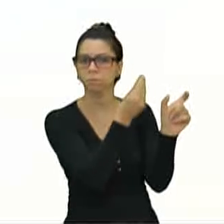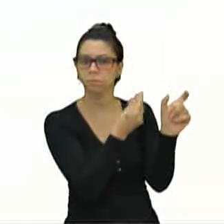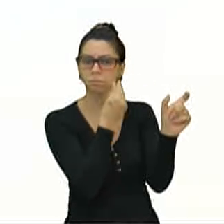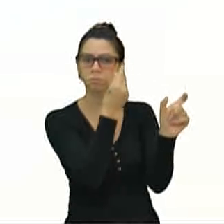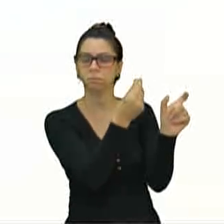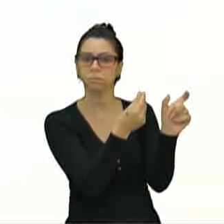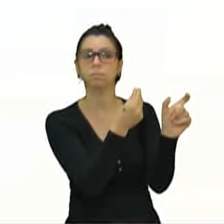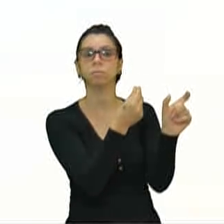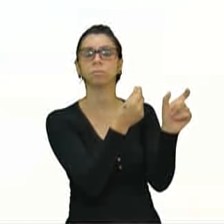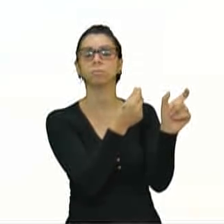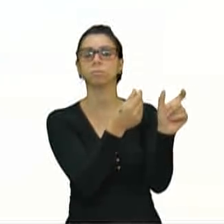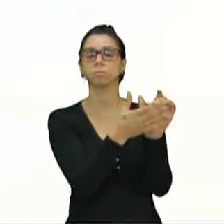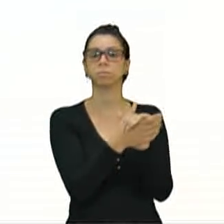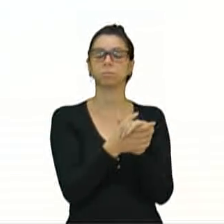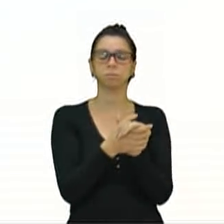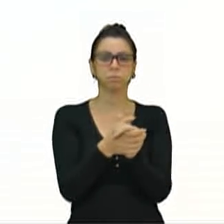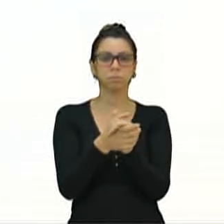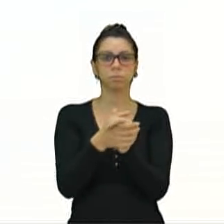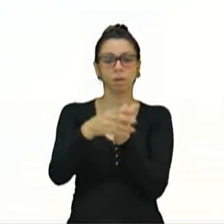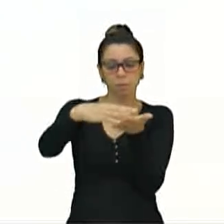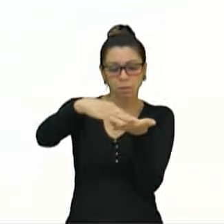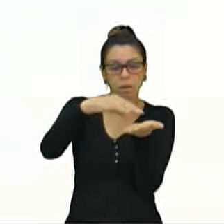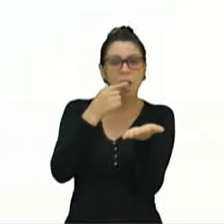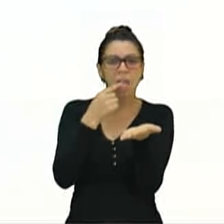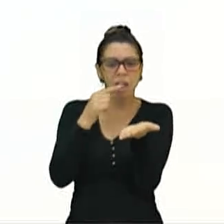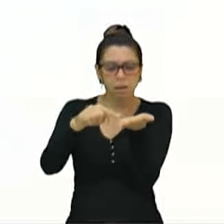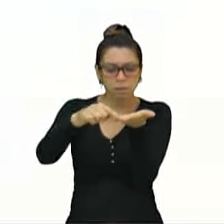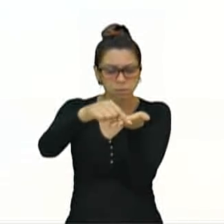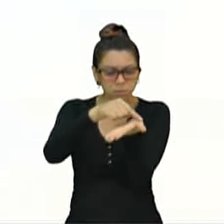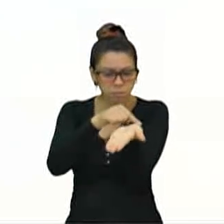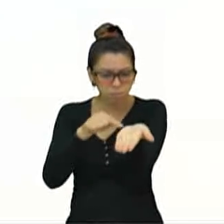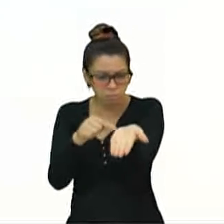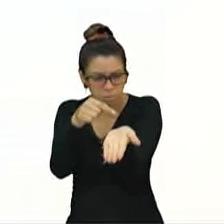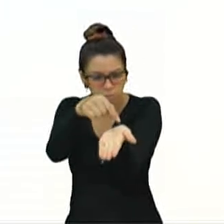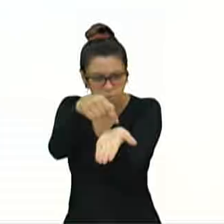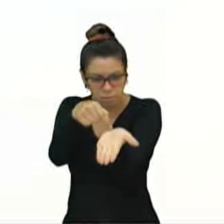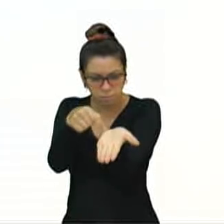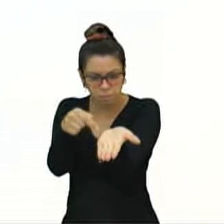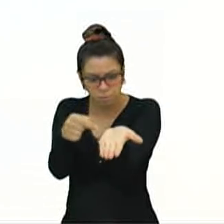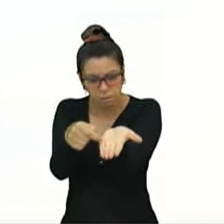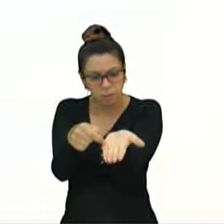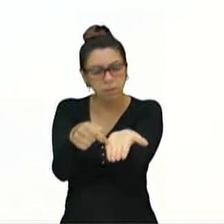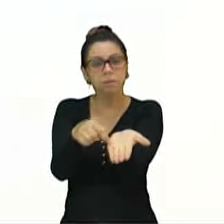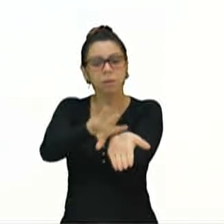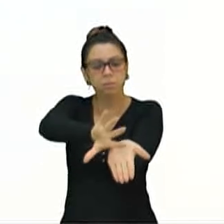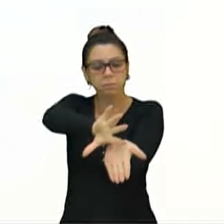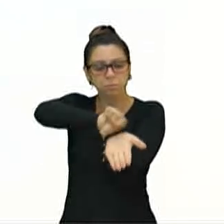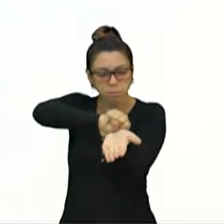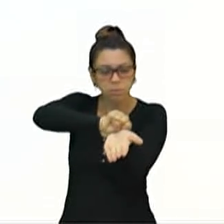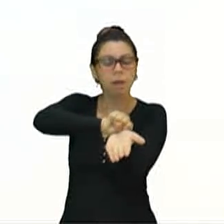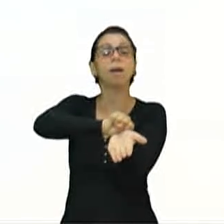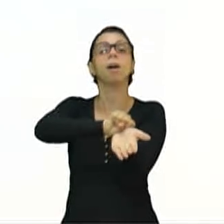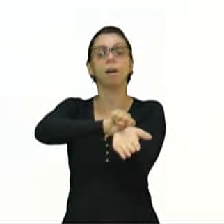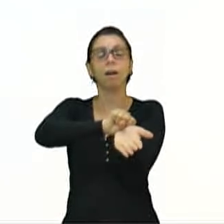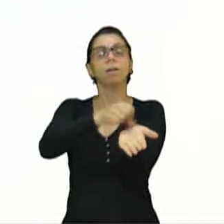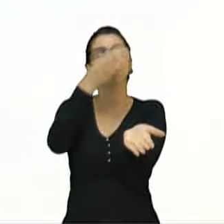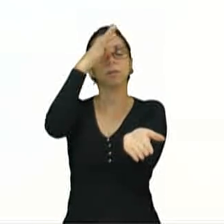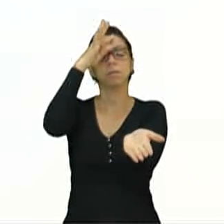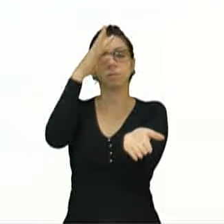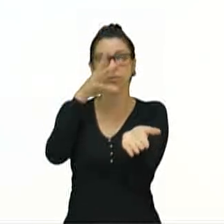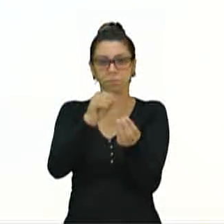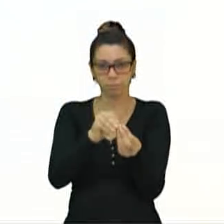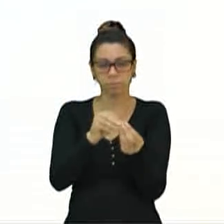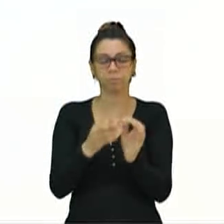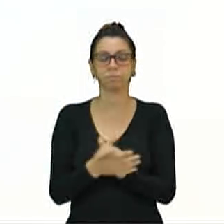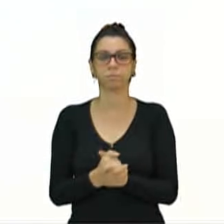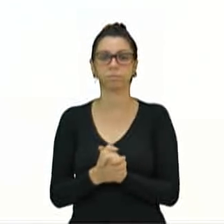proporcionado pelas papilas gustativas presentes na nossa língua, que respondem aos estímulos de substâncias químicas no alimento.